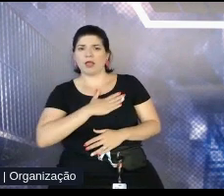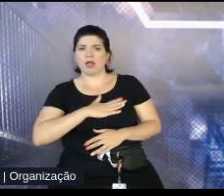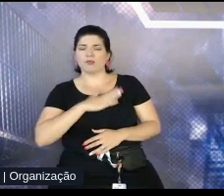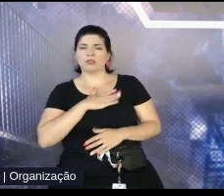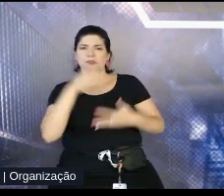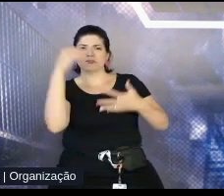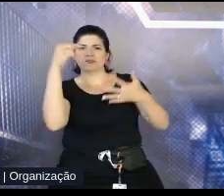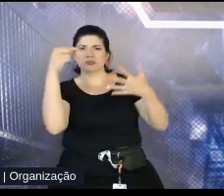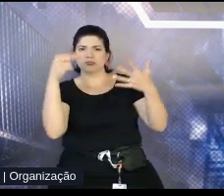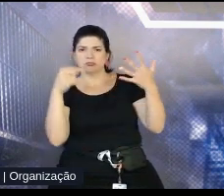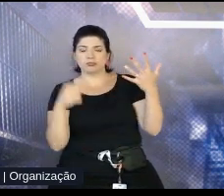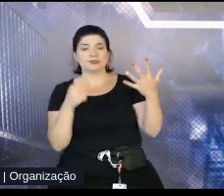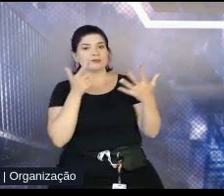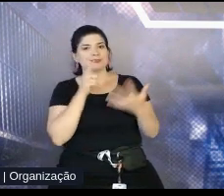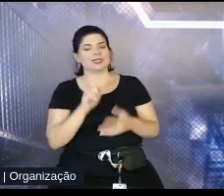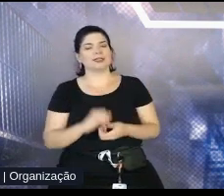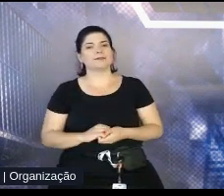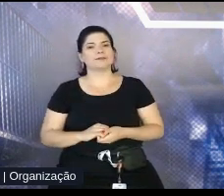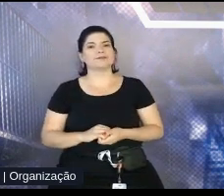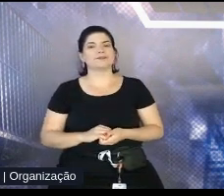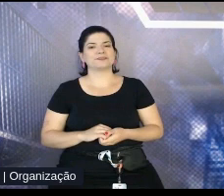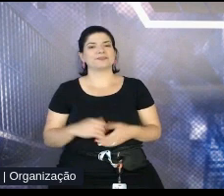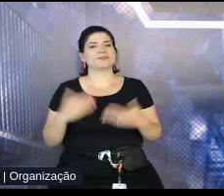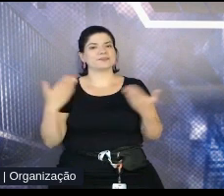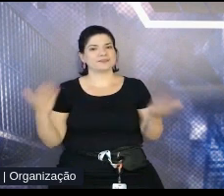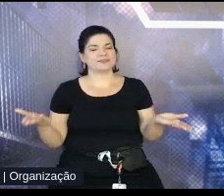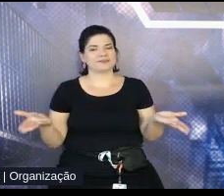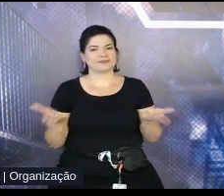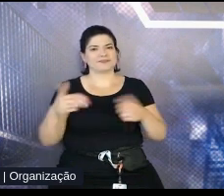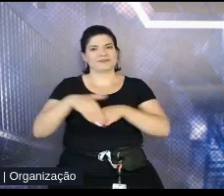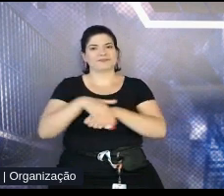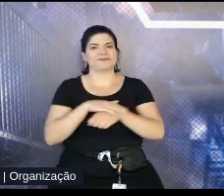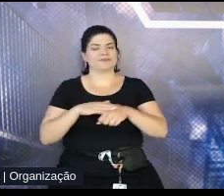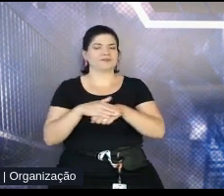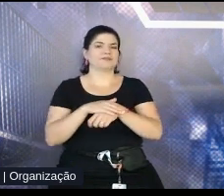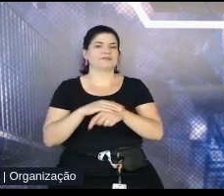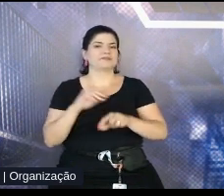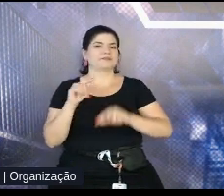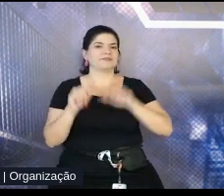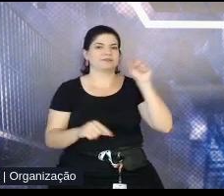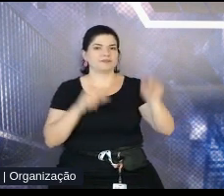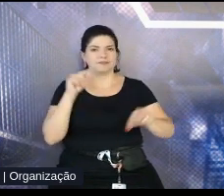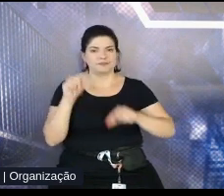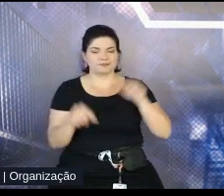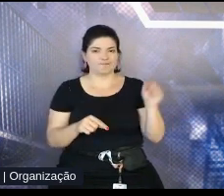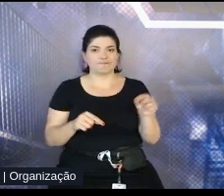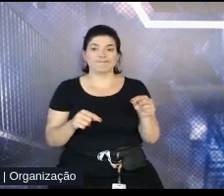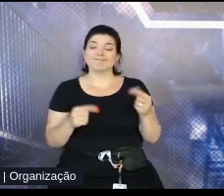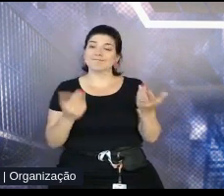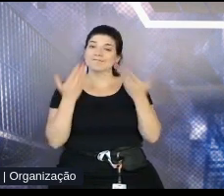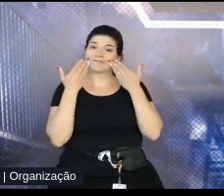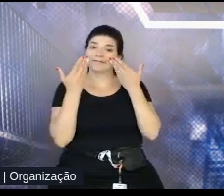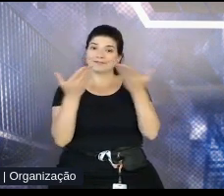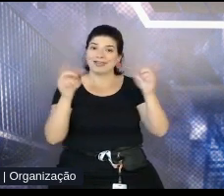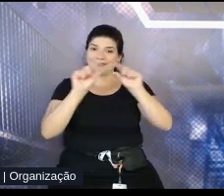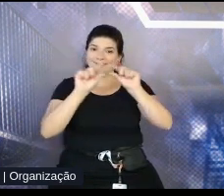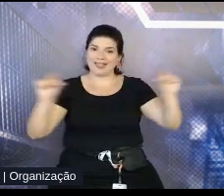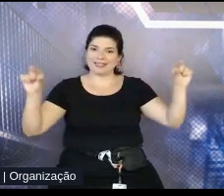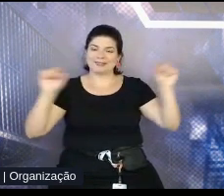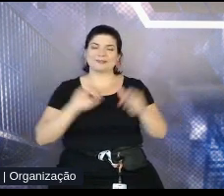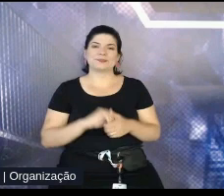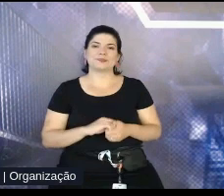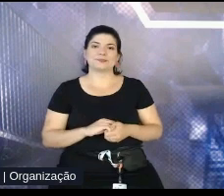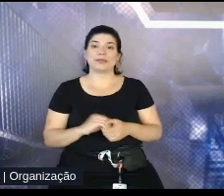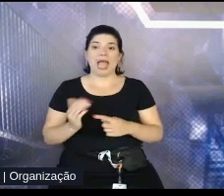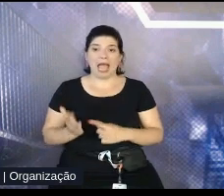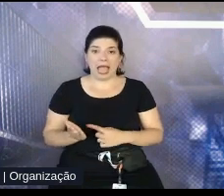pontos. E, por fim aí, da nossa conversa, né, queria trazer essa frase. Quando a